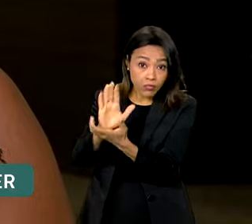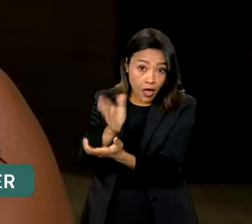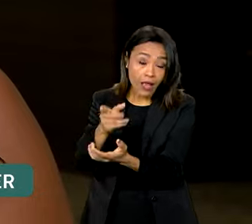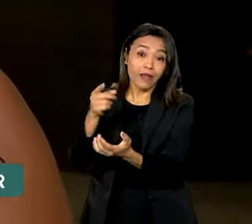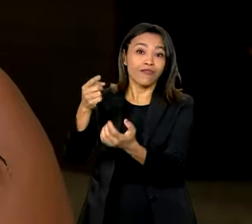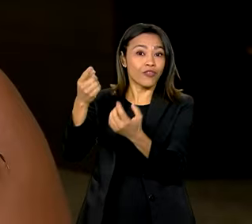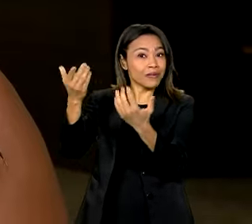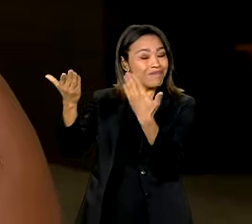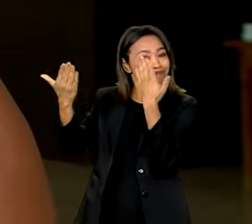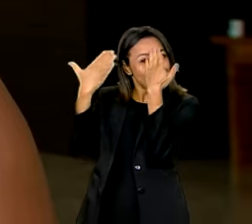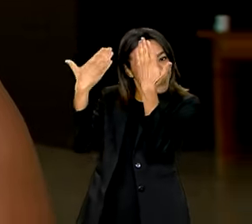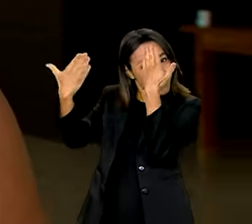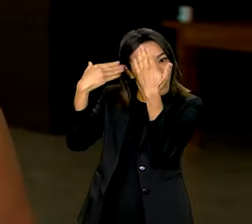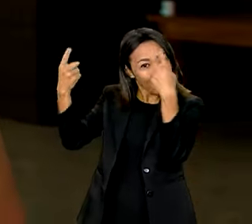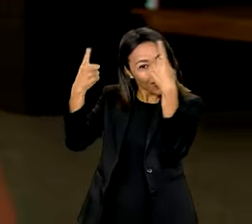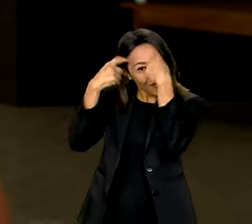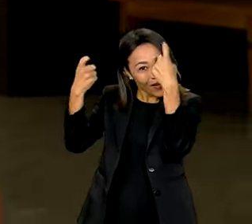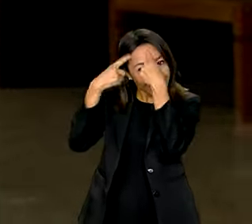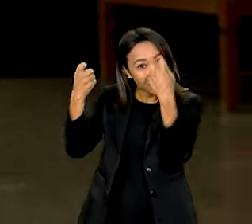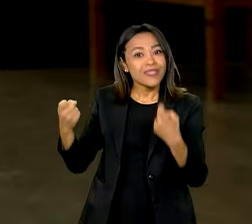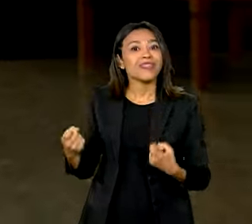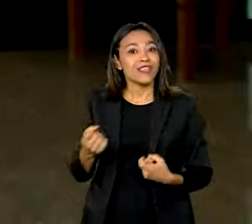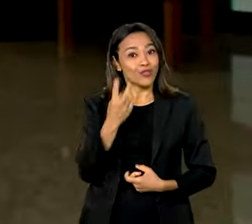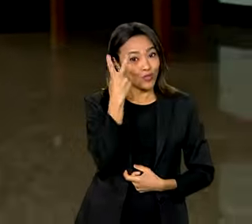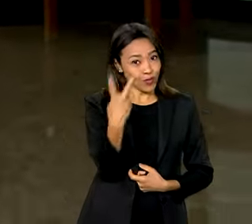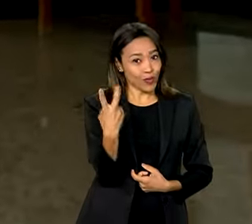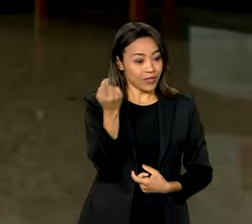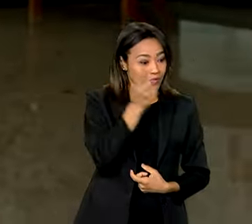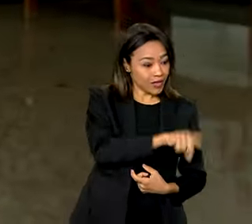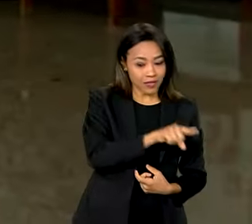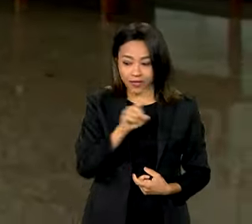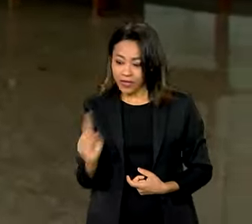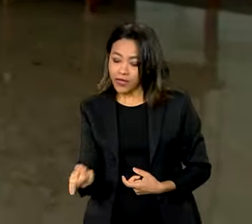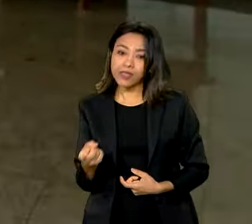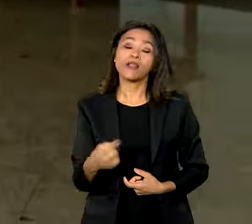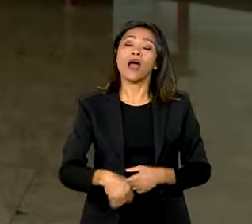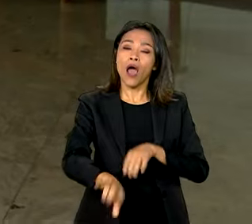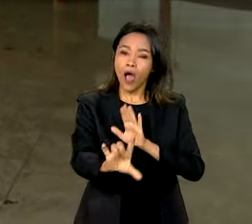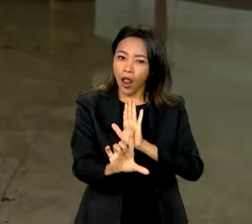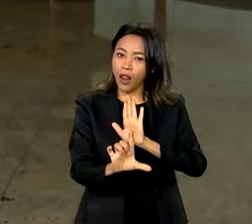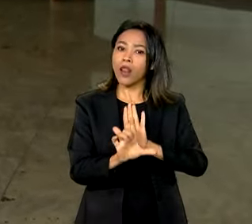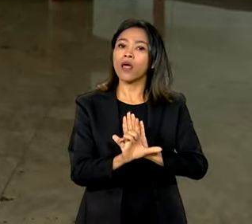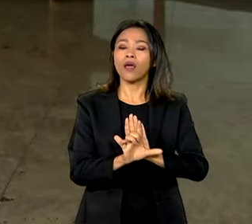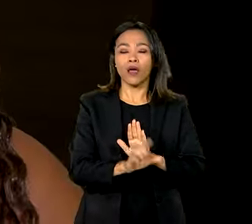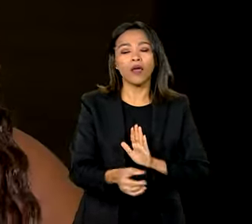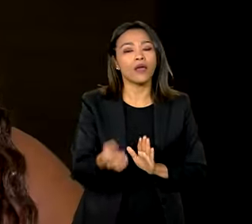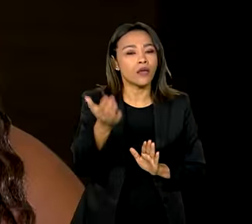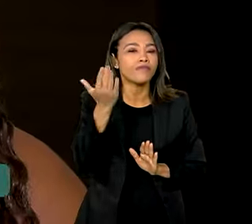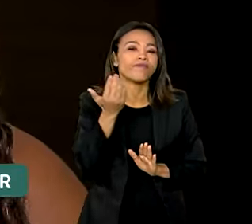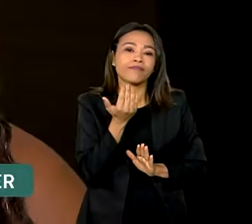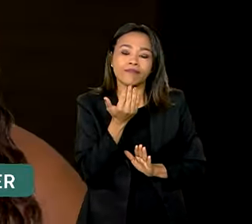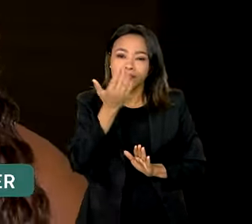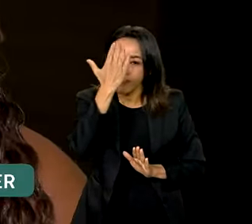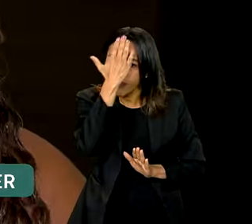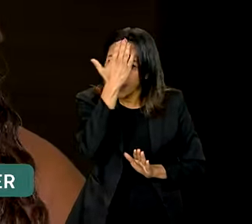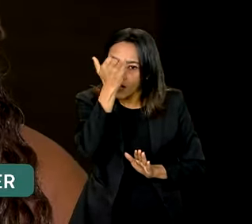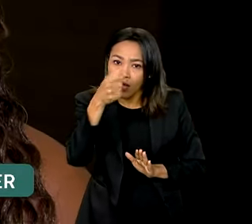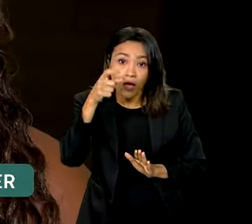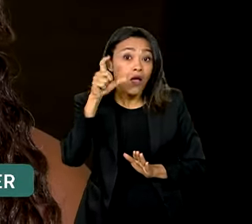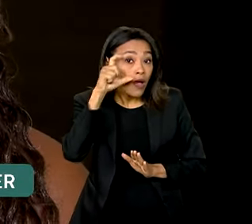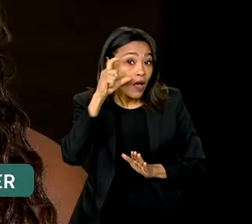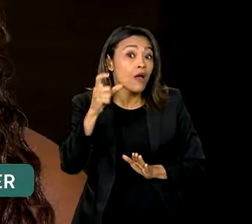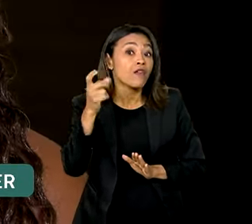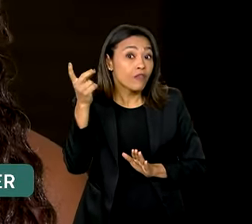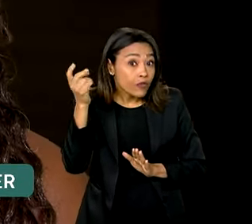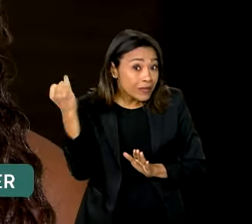foi psicológica. E nas duas situações, a Lei Maria da Penha foi fundamental para ela conseguir sair